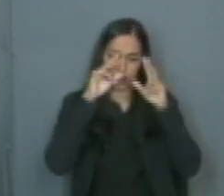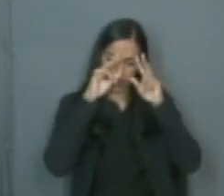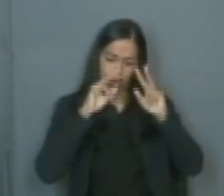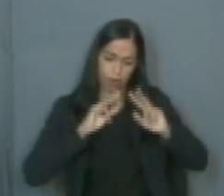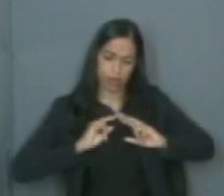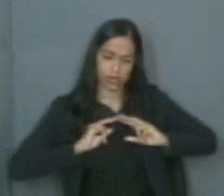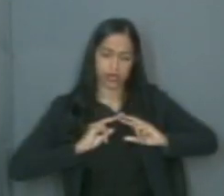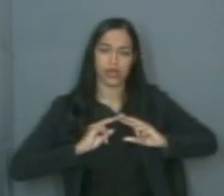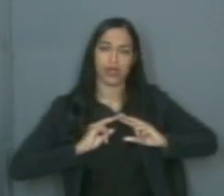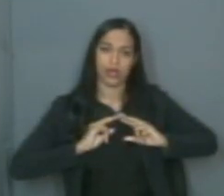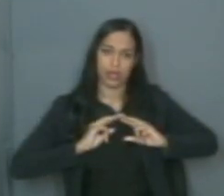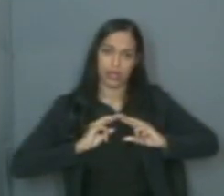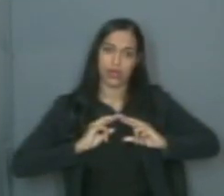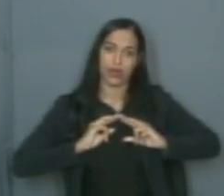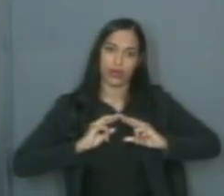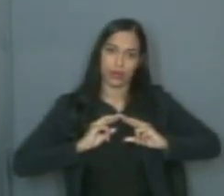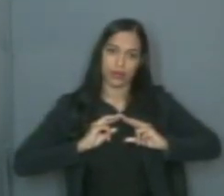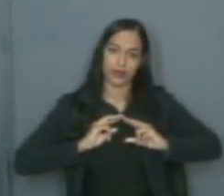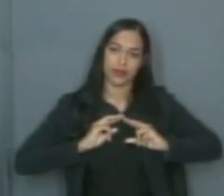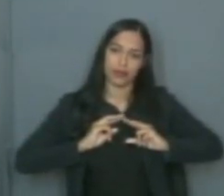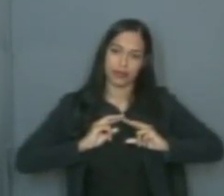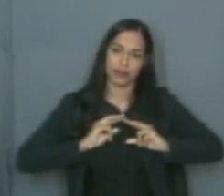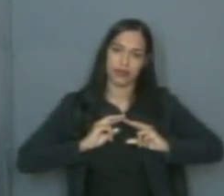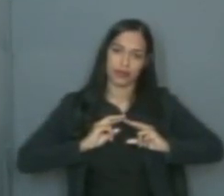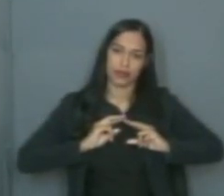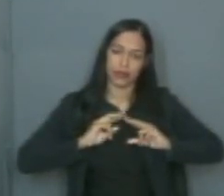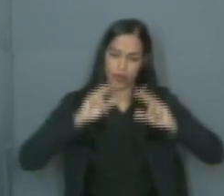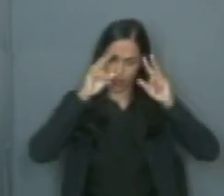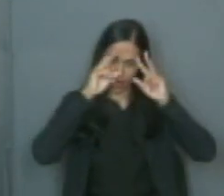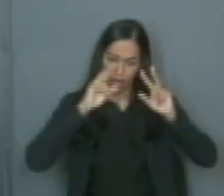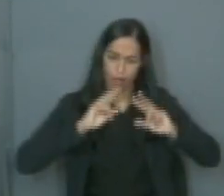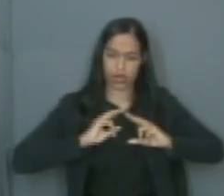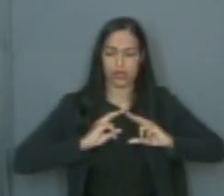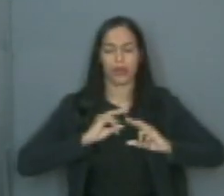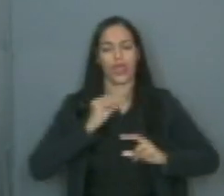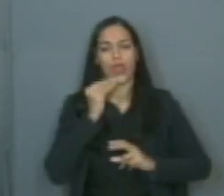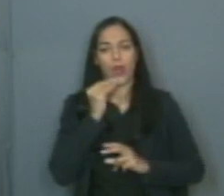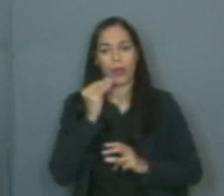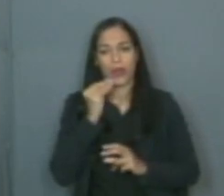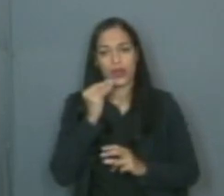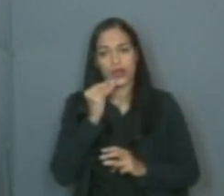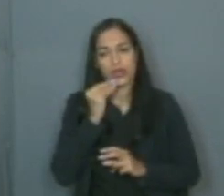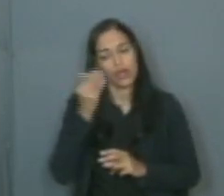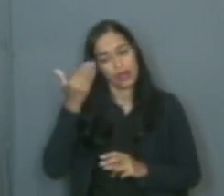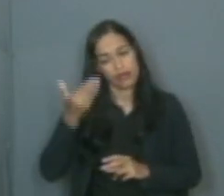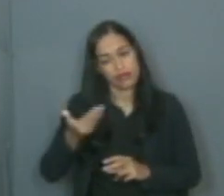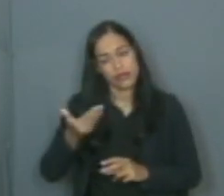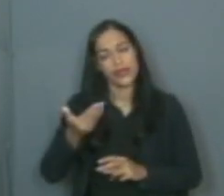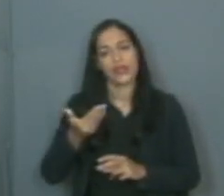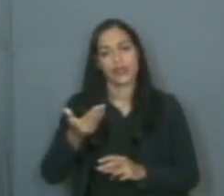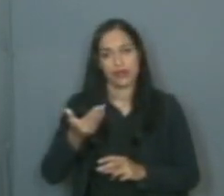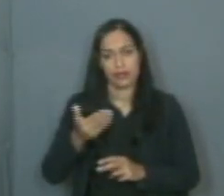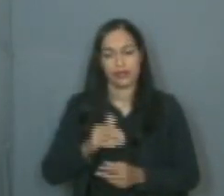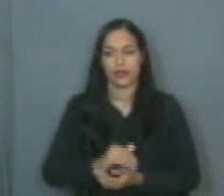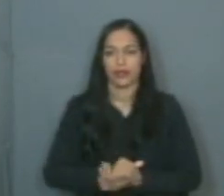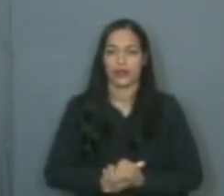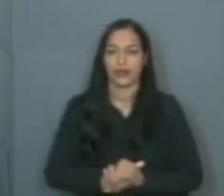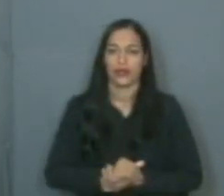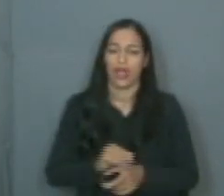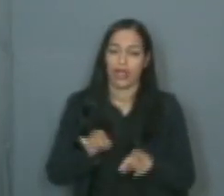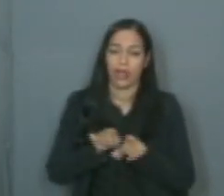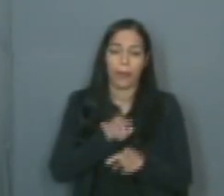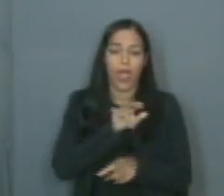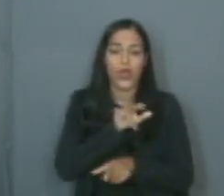reconheceram e eu passei a com esse reconhecimento, ter a oportunidade de ser eleito. Também os irmãos